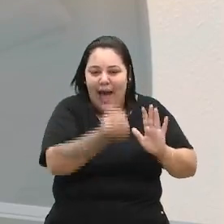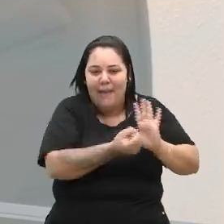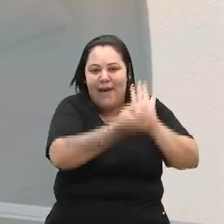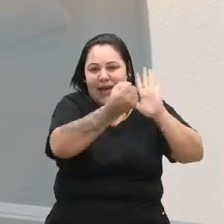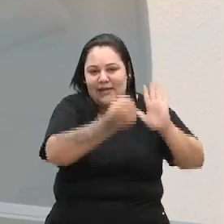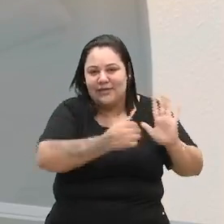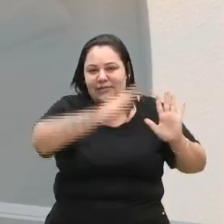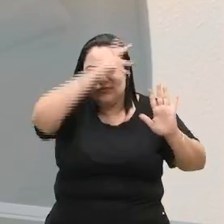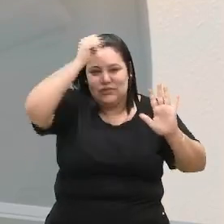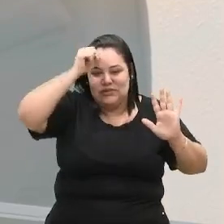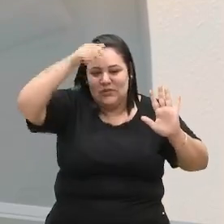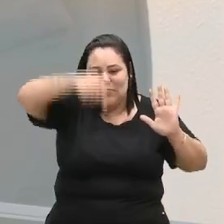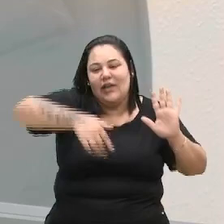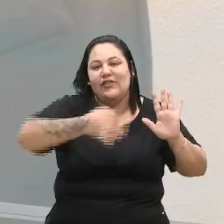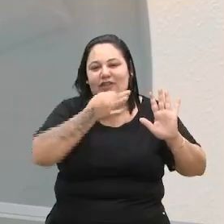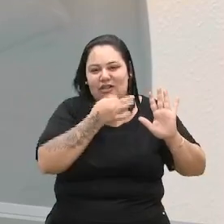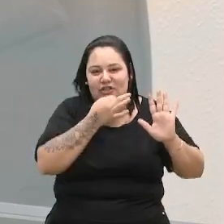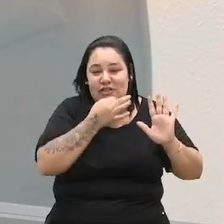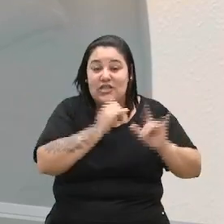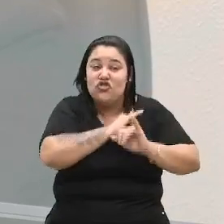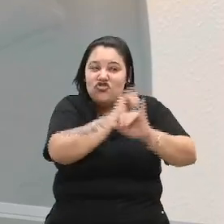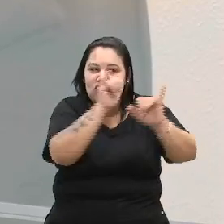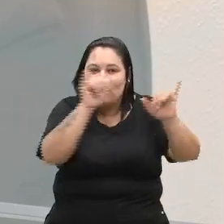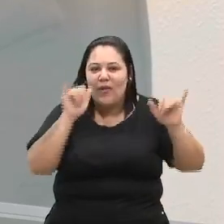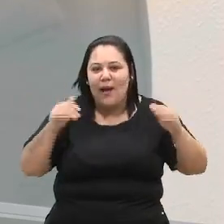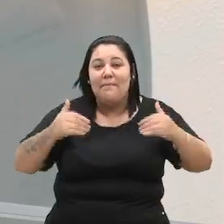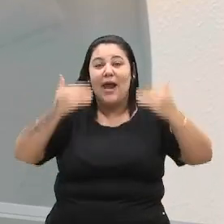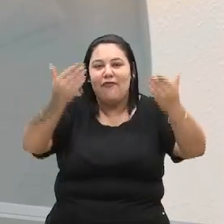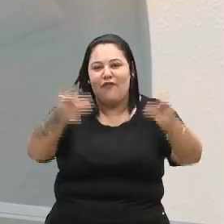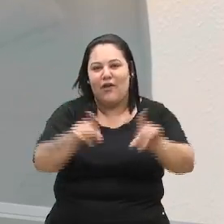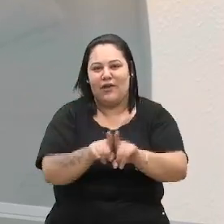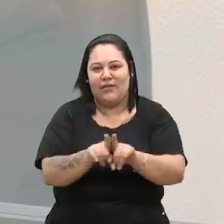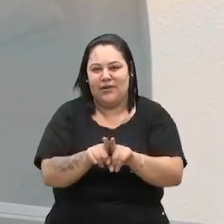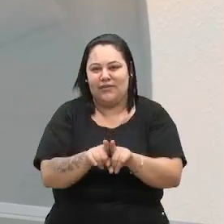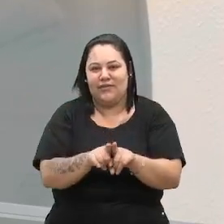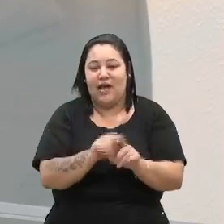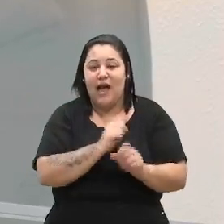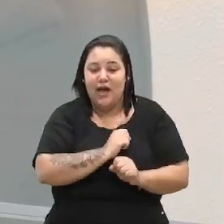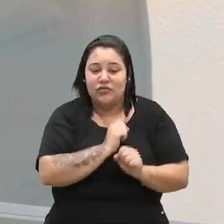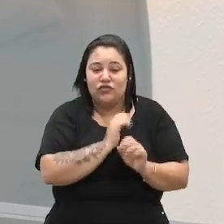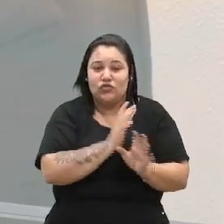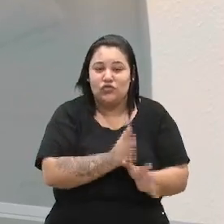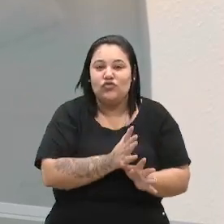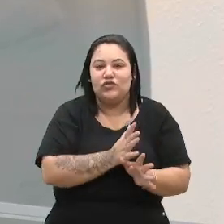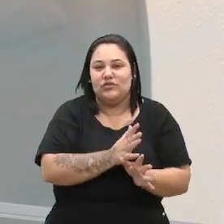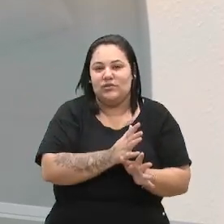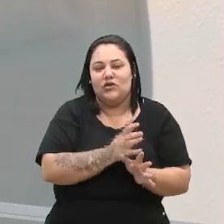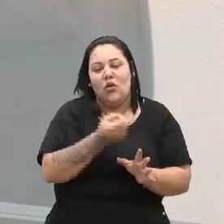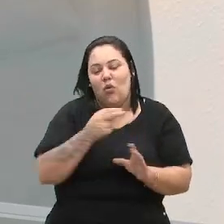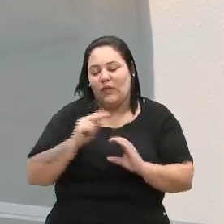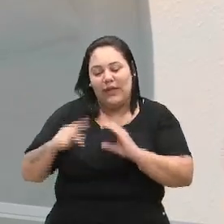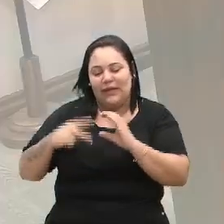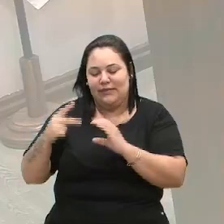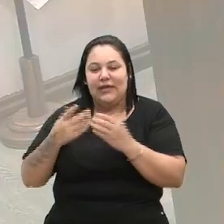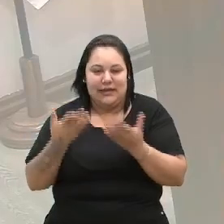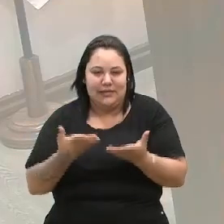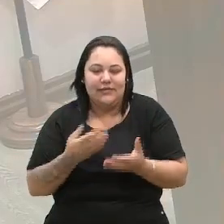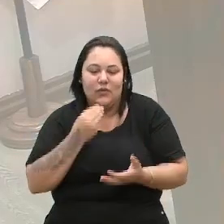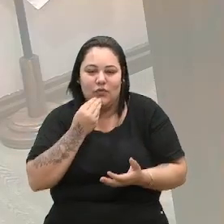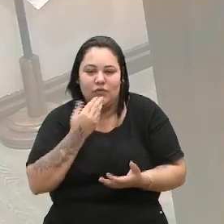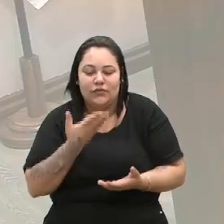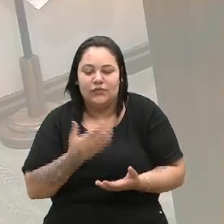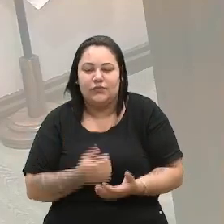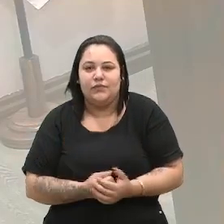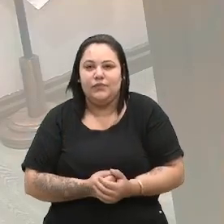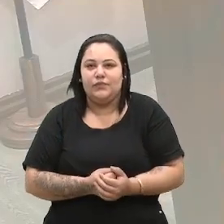município de Caxias do Sul e divulgar a iniciativa da prefeitura ou da Câmara de Caxias do Sul.